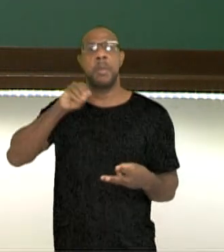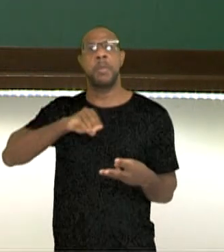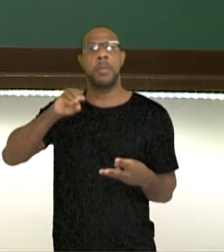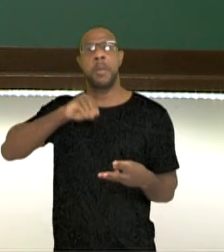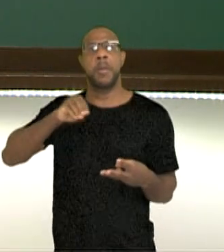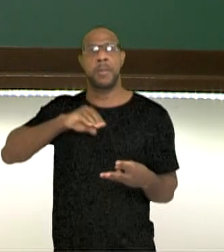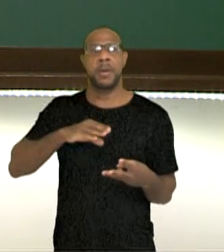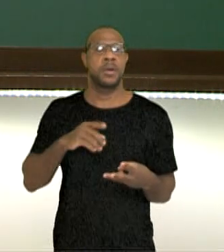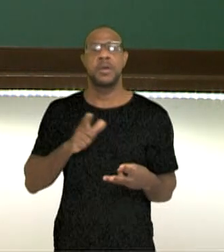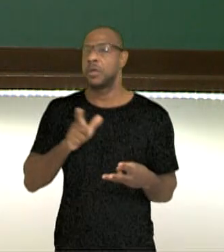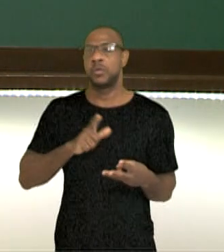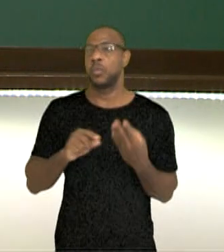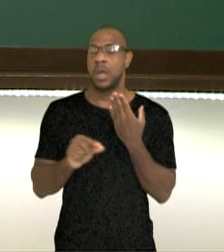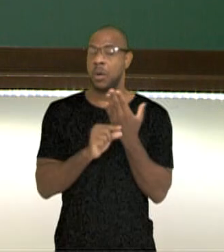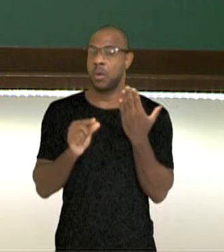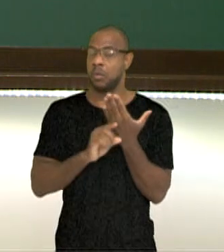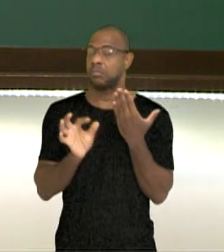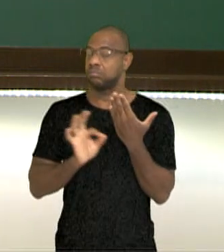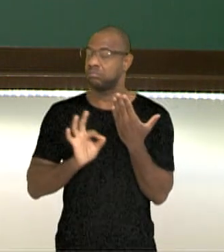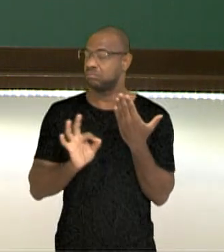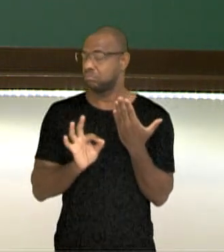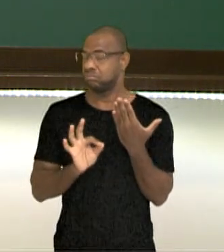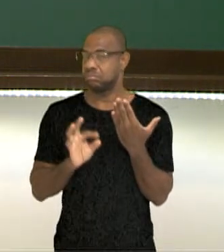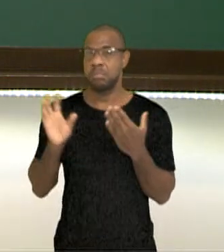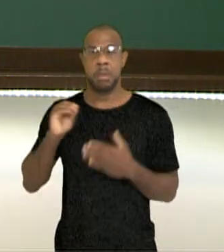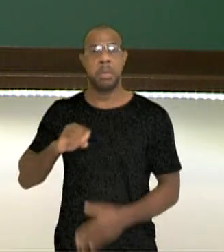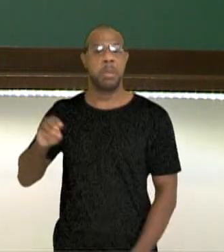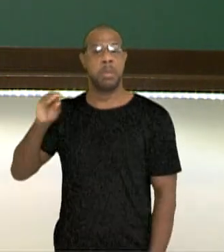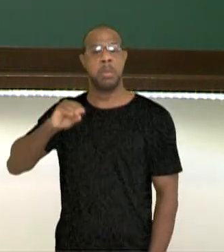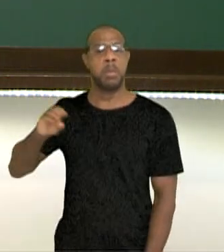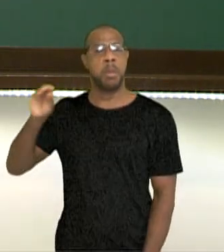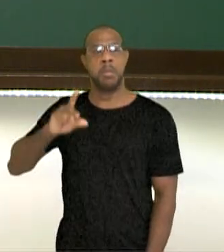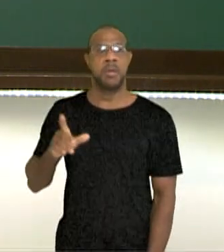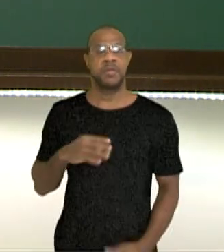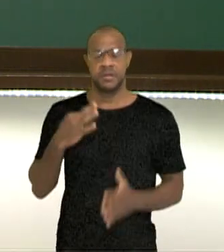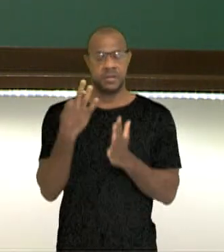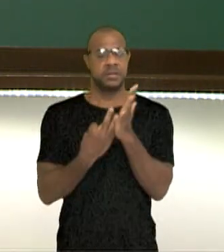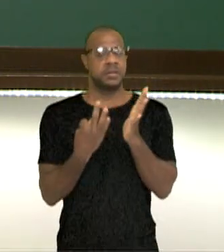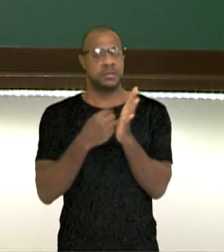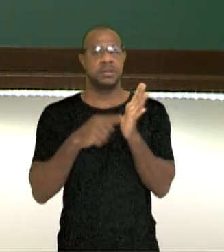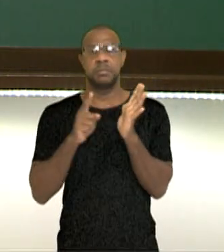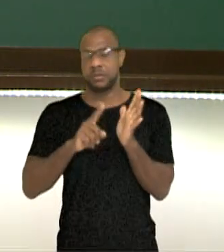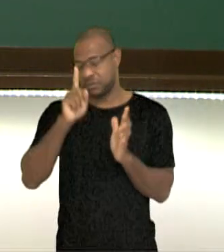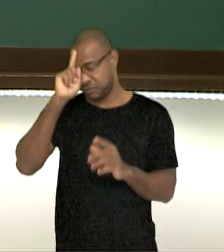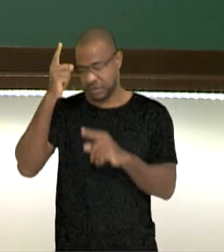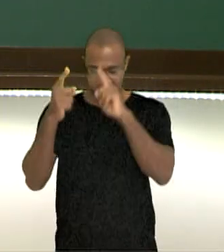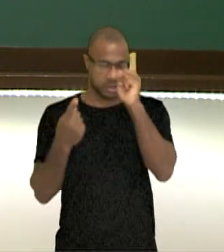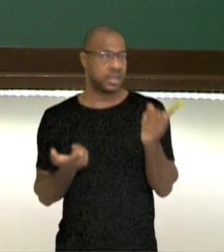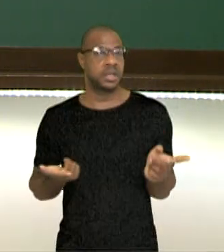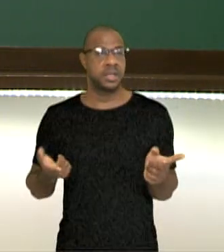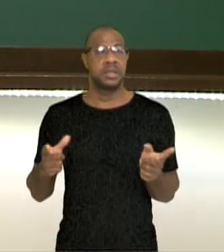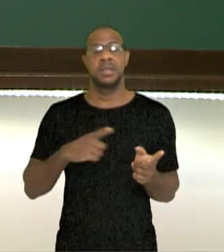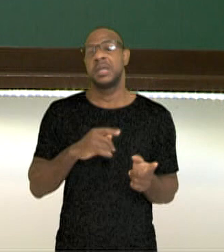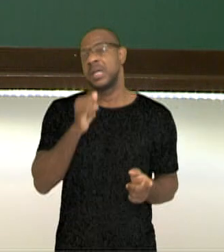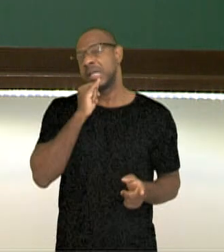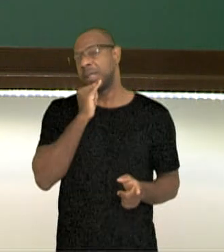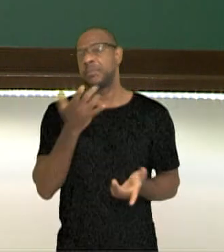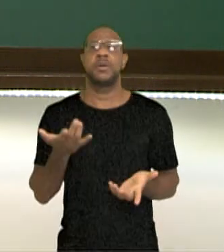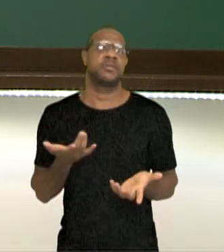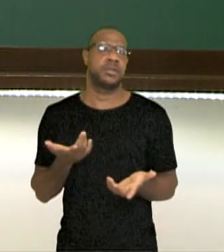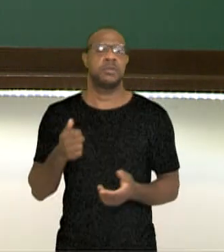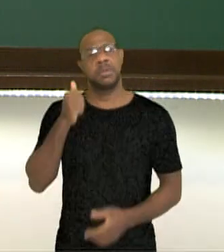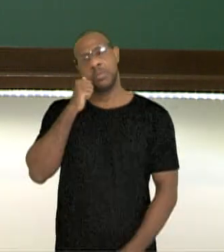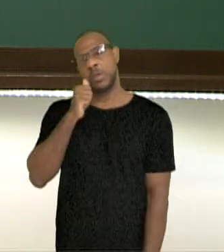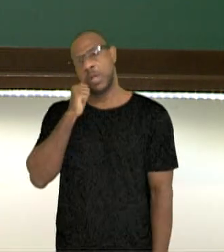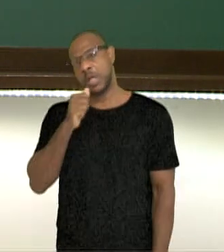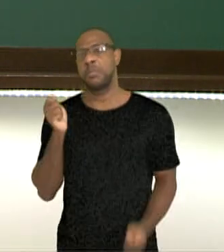voz não é o autor. Essa voz, por exemplo, quando você produz um texto, você pode inventar. Eu, por exemplo, sou uma